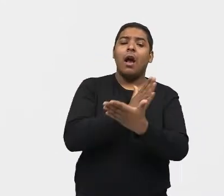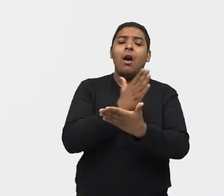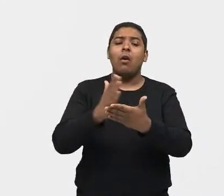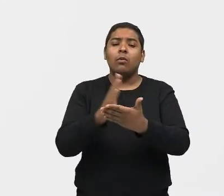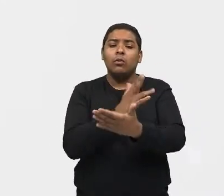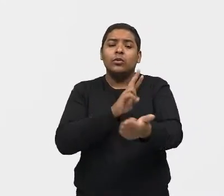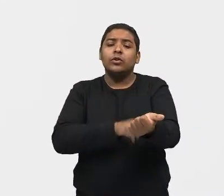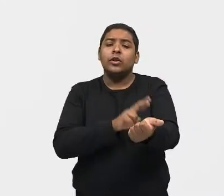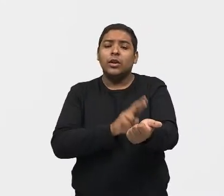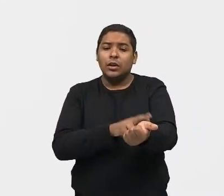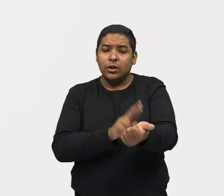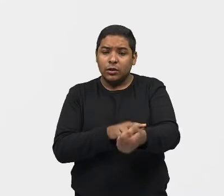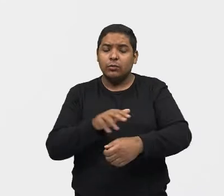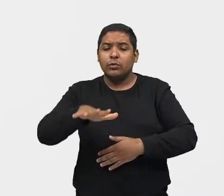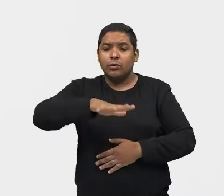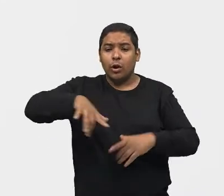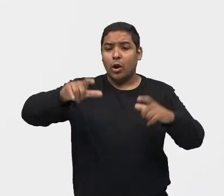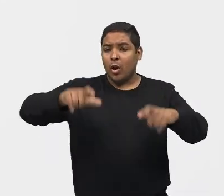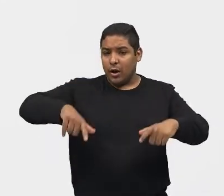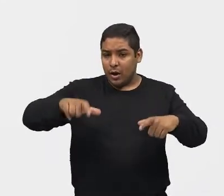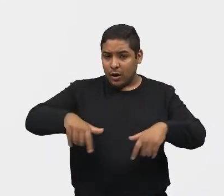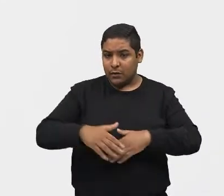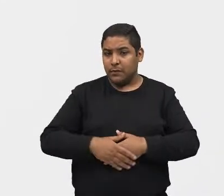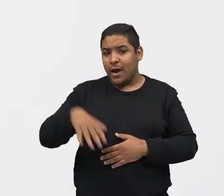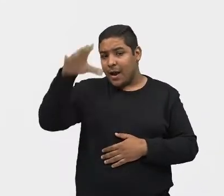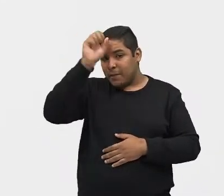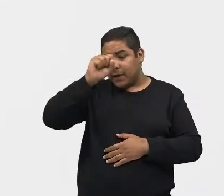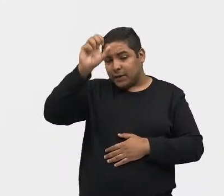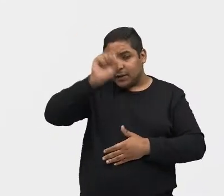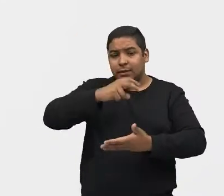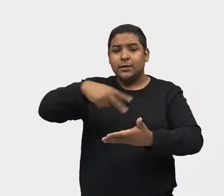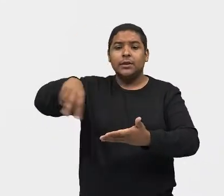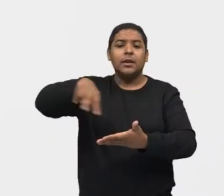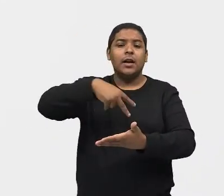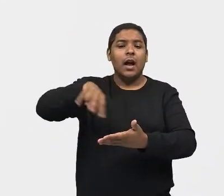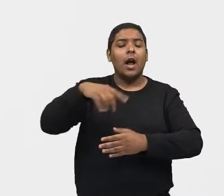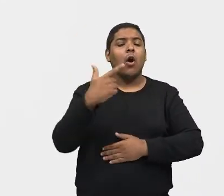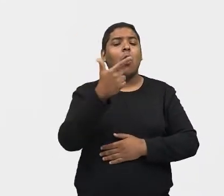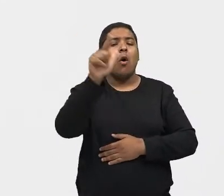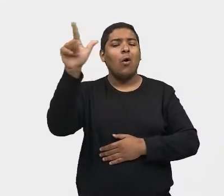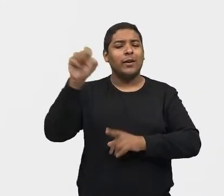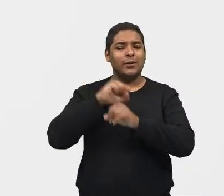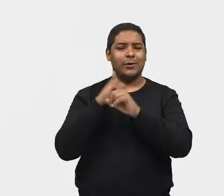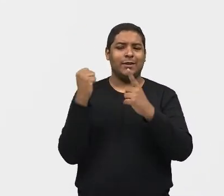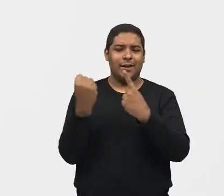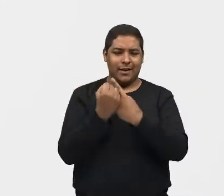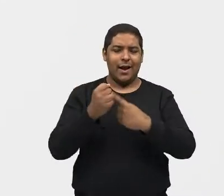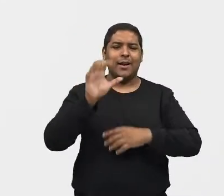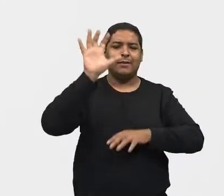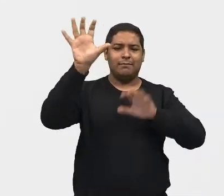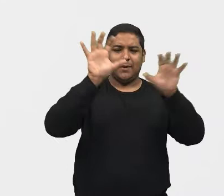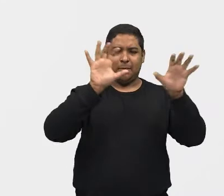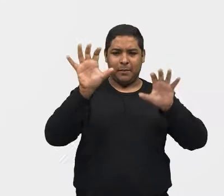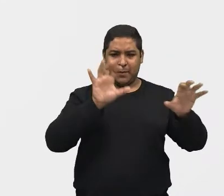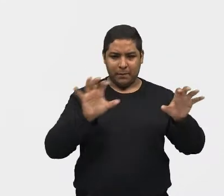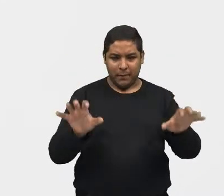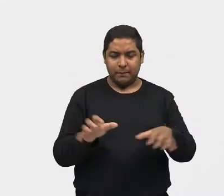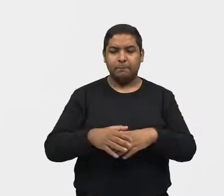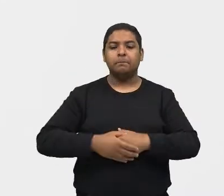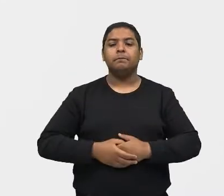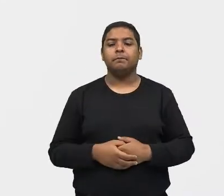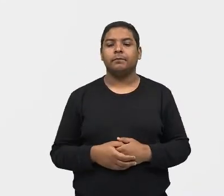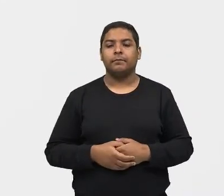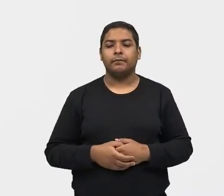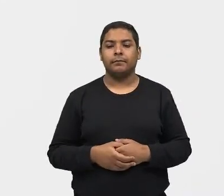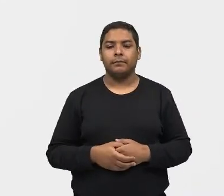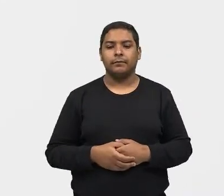ritmos típicos de uma região fossem aprendidos e dançados por outras sociedades e regiões.